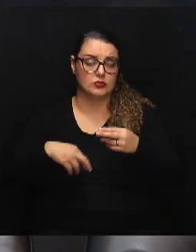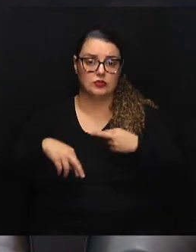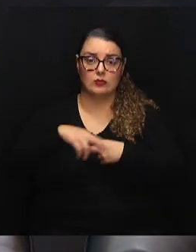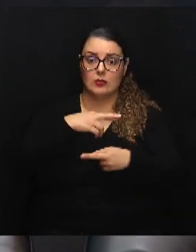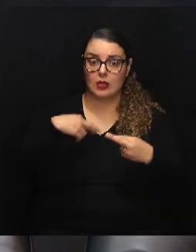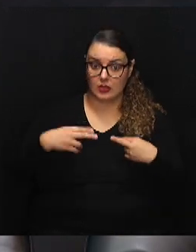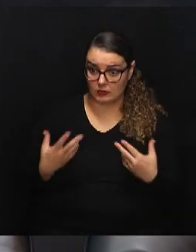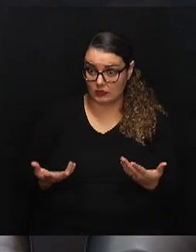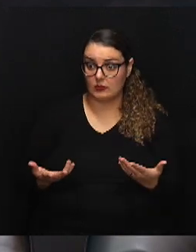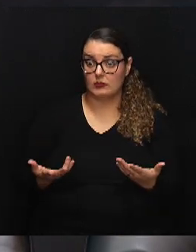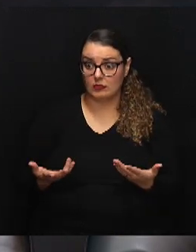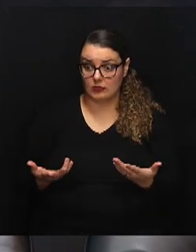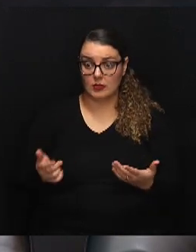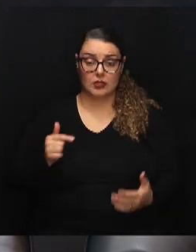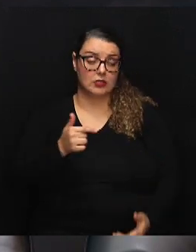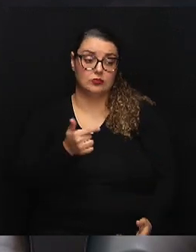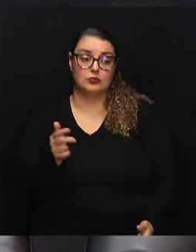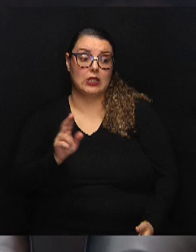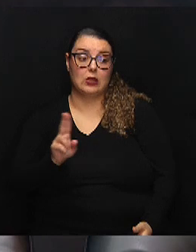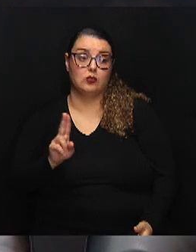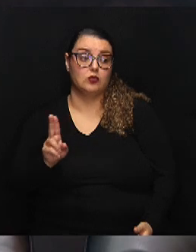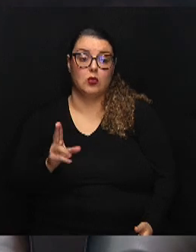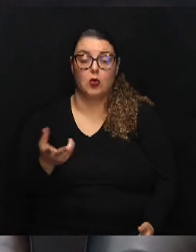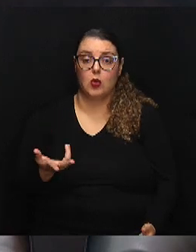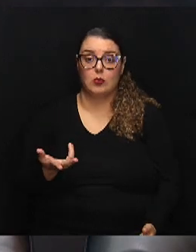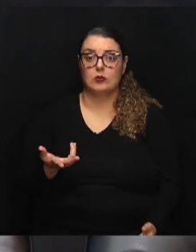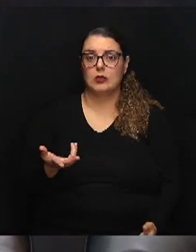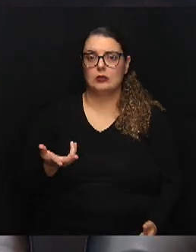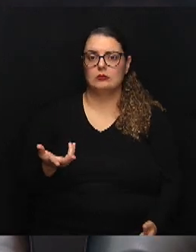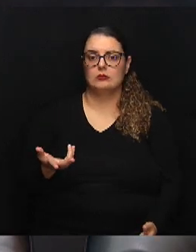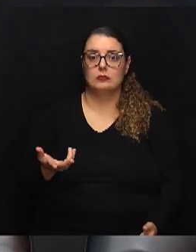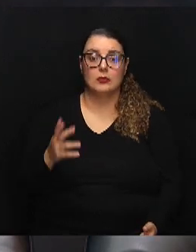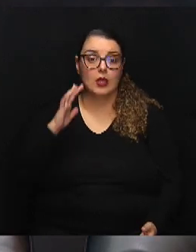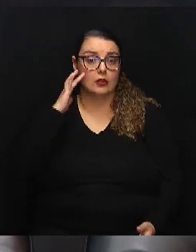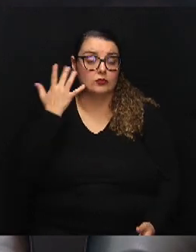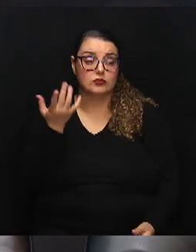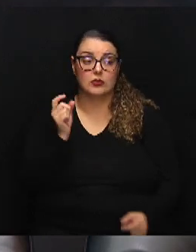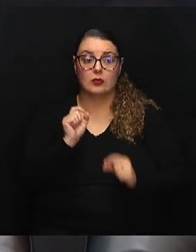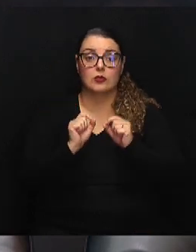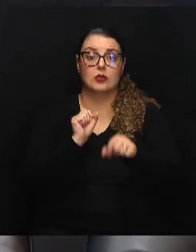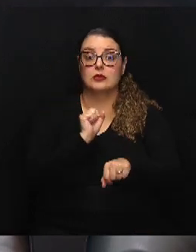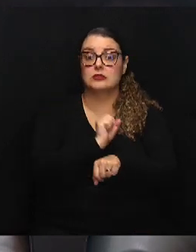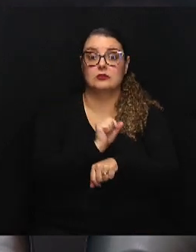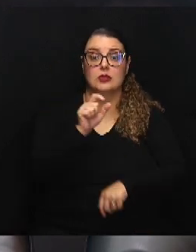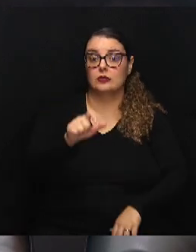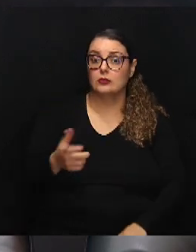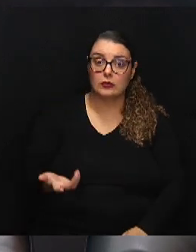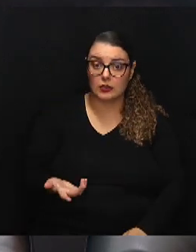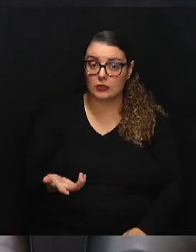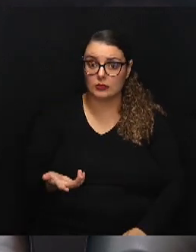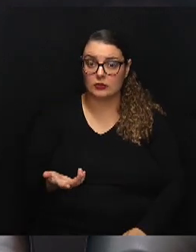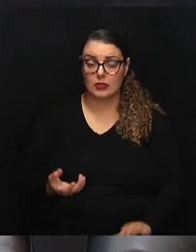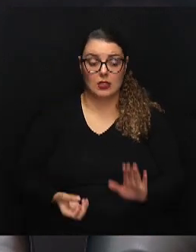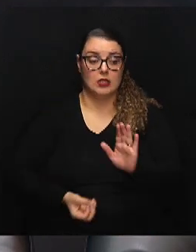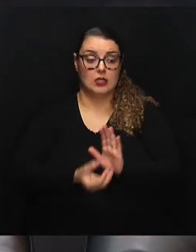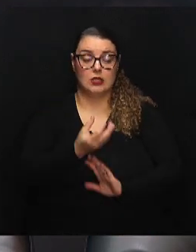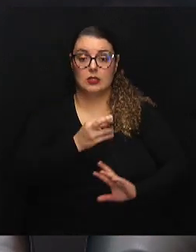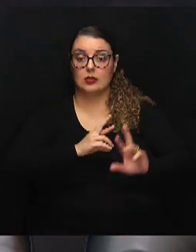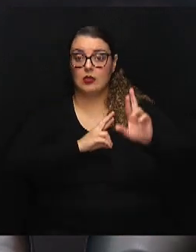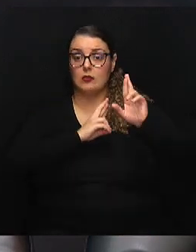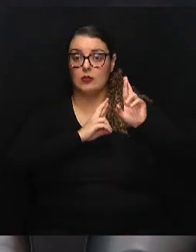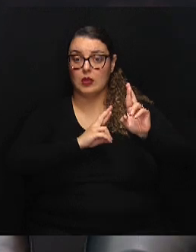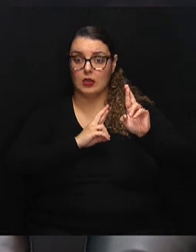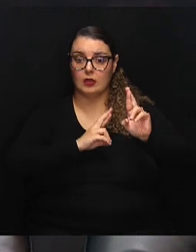ainda sem nome, e não sabe o que esperar do outro, muitas vezes acaba criando uma expectativa que